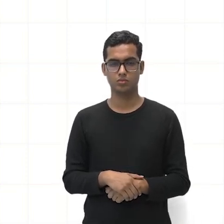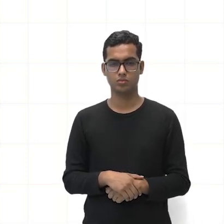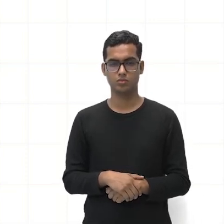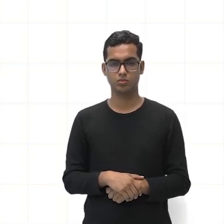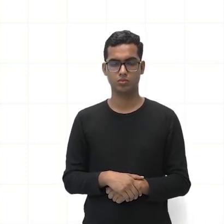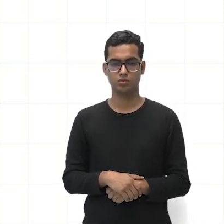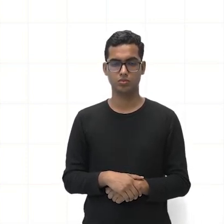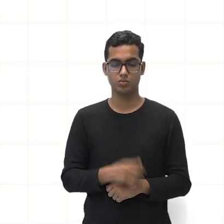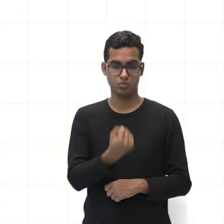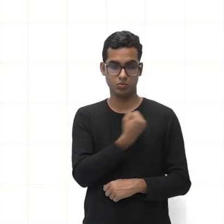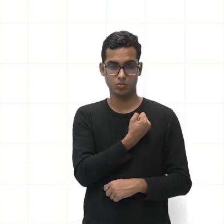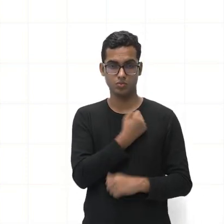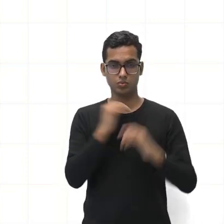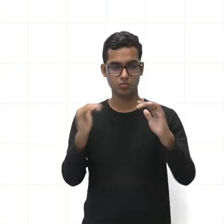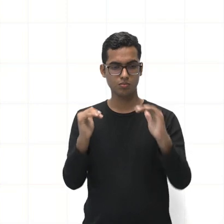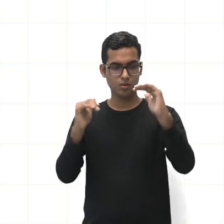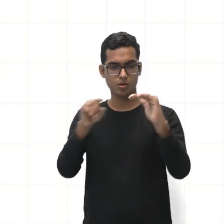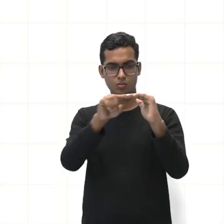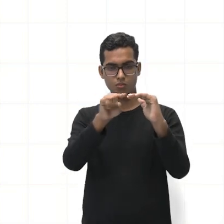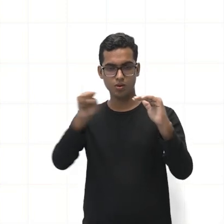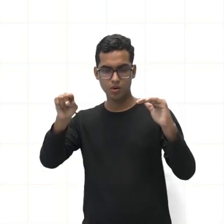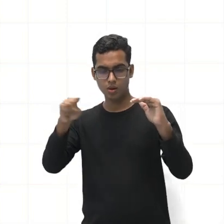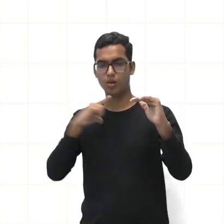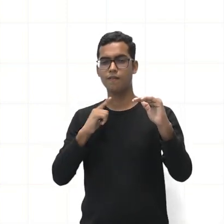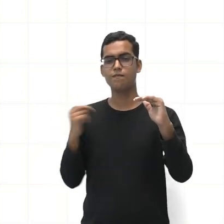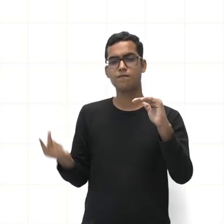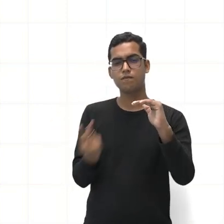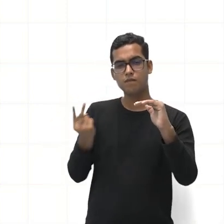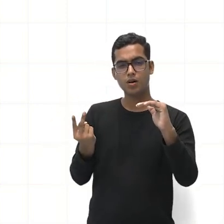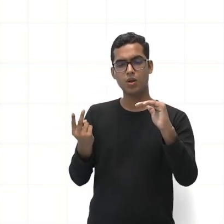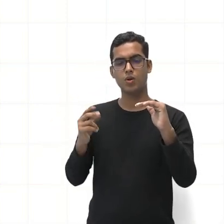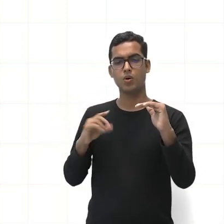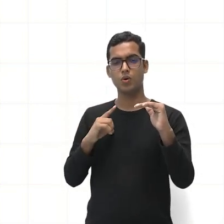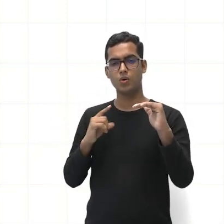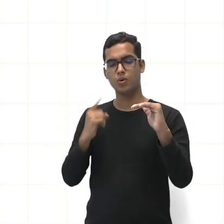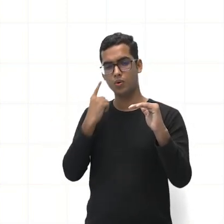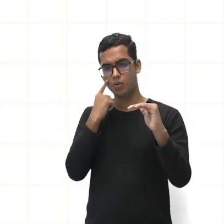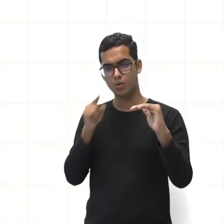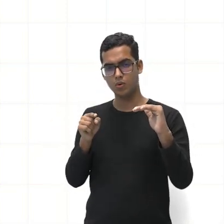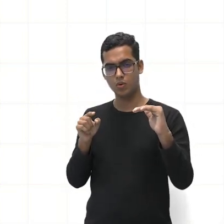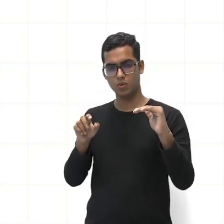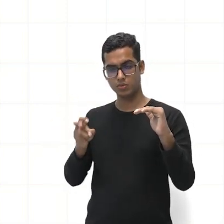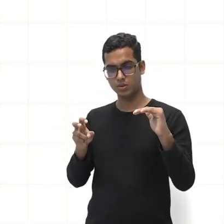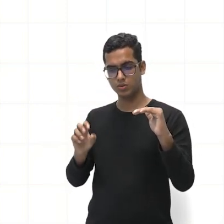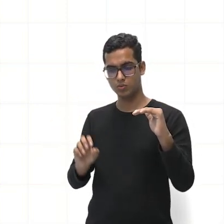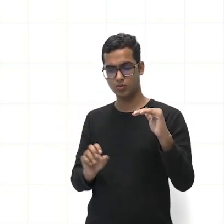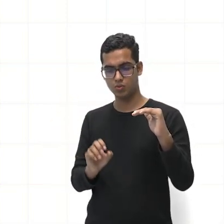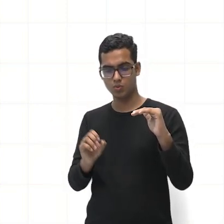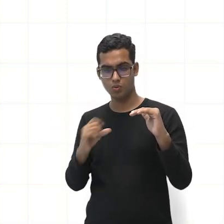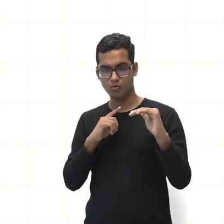aqui, décimo, né, de milésimo, e centésimo de milésimo. Ele não tem.